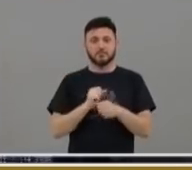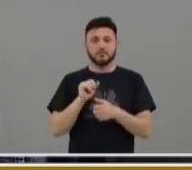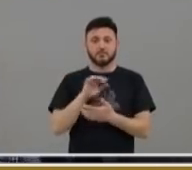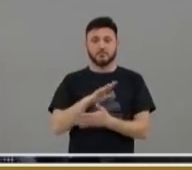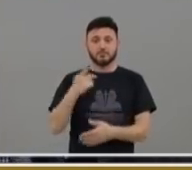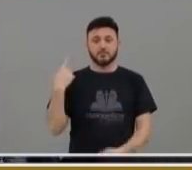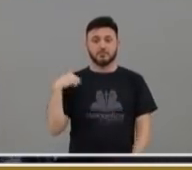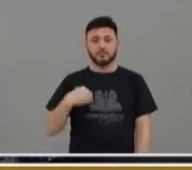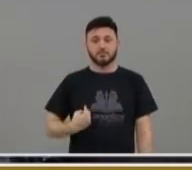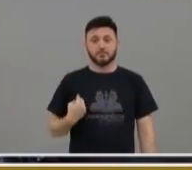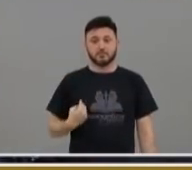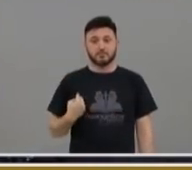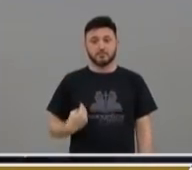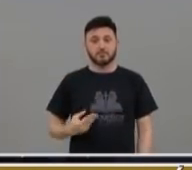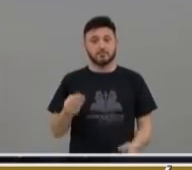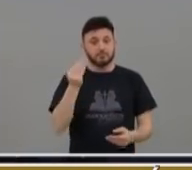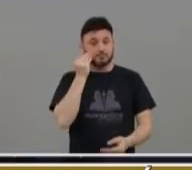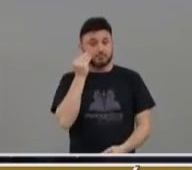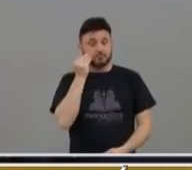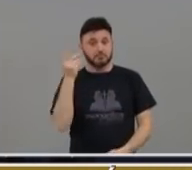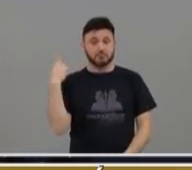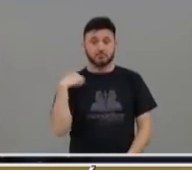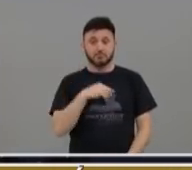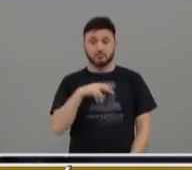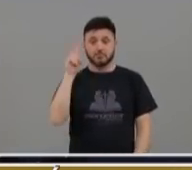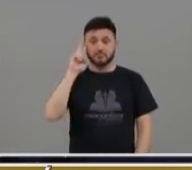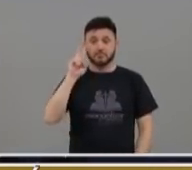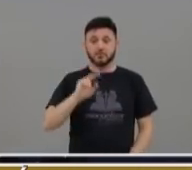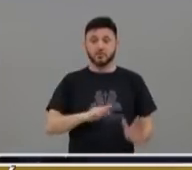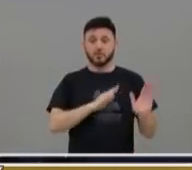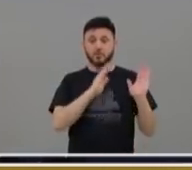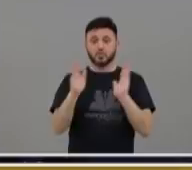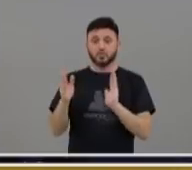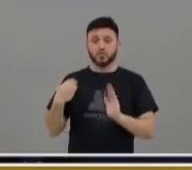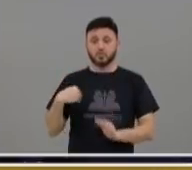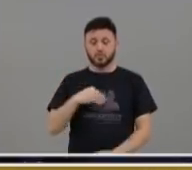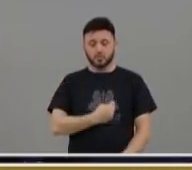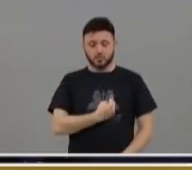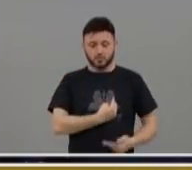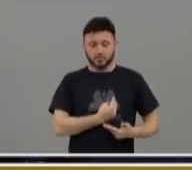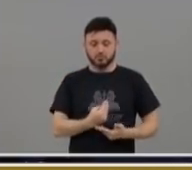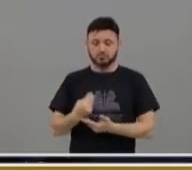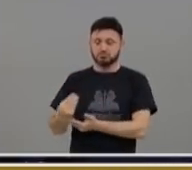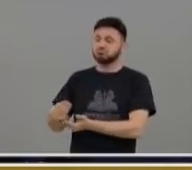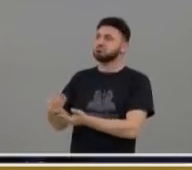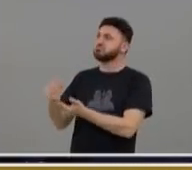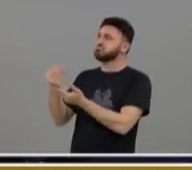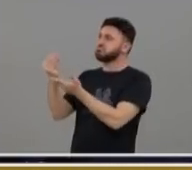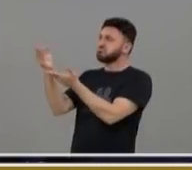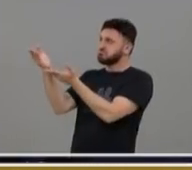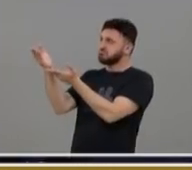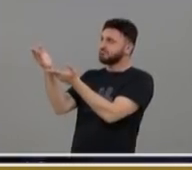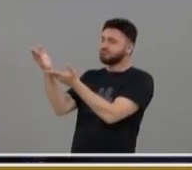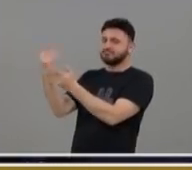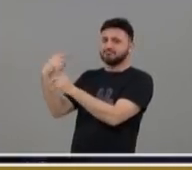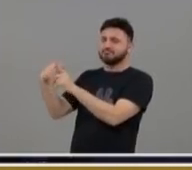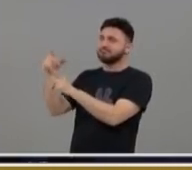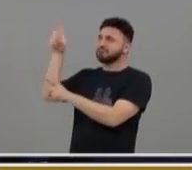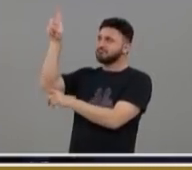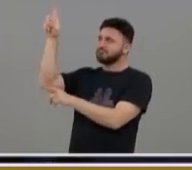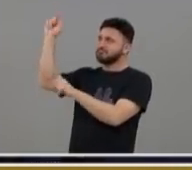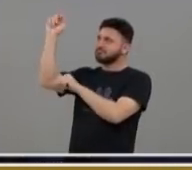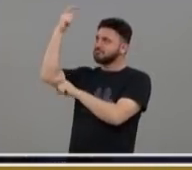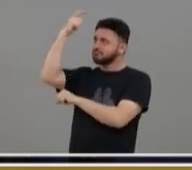nossa vida. Nas experiências da nossa história, a entrega profunda diante de um Deus que transforma o nosso